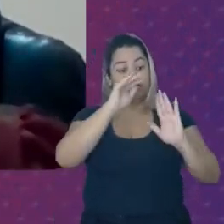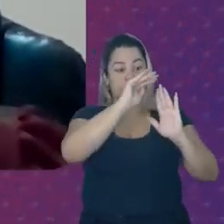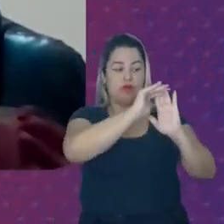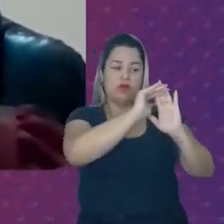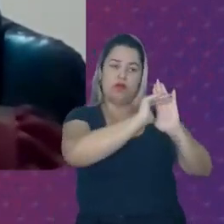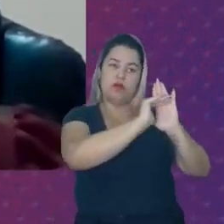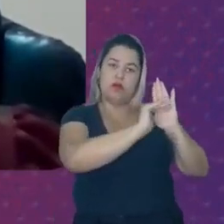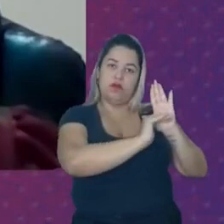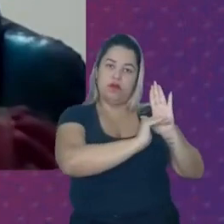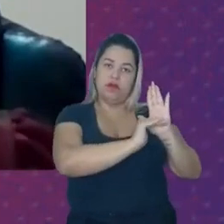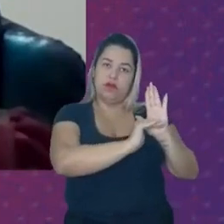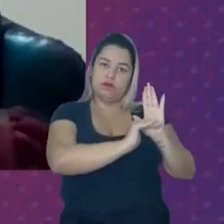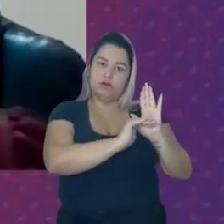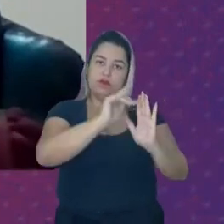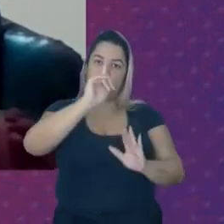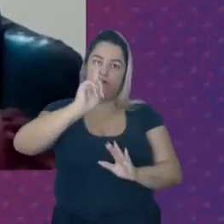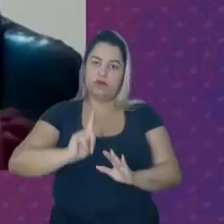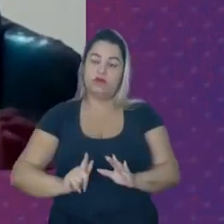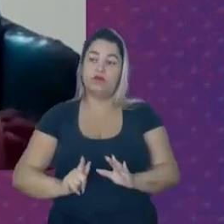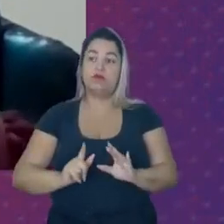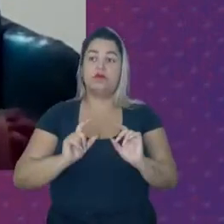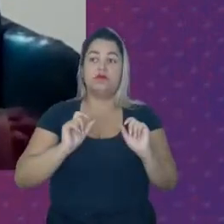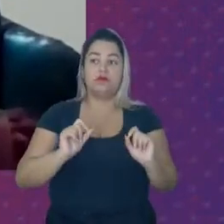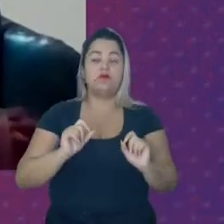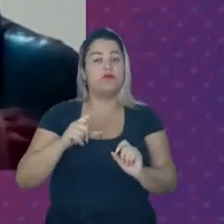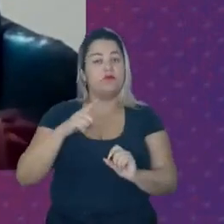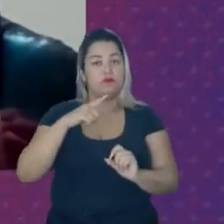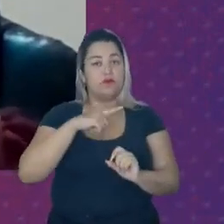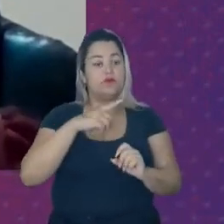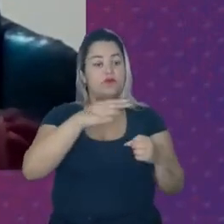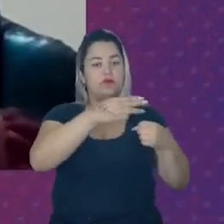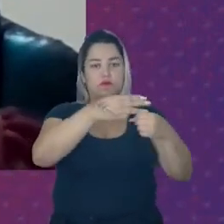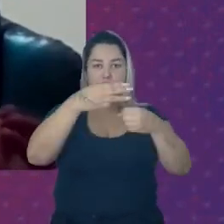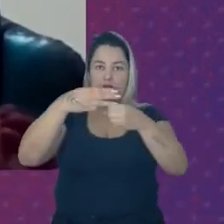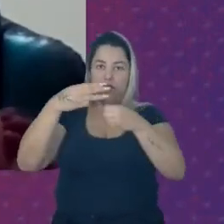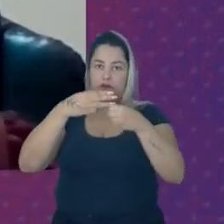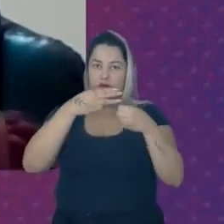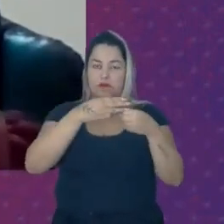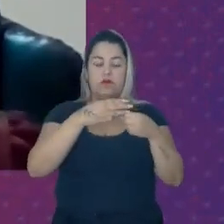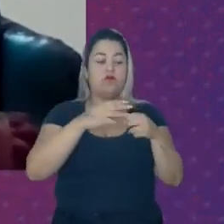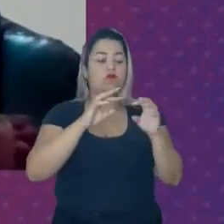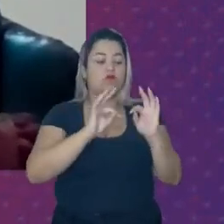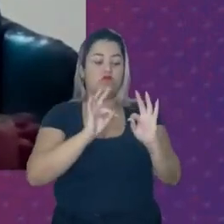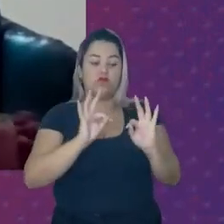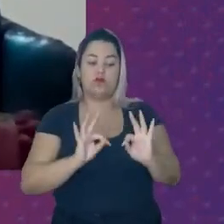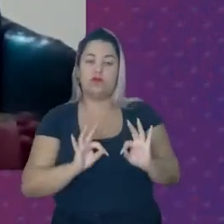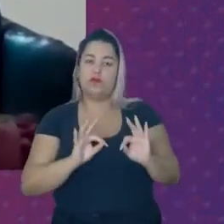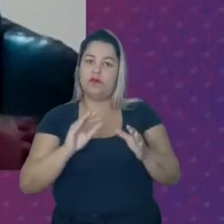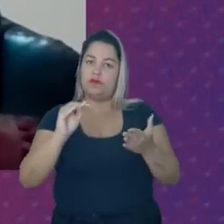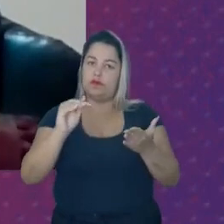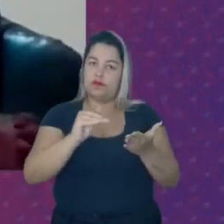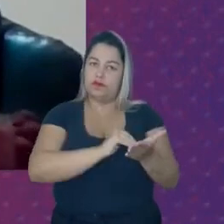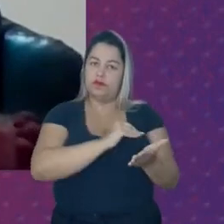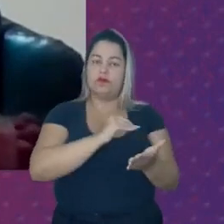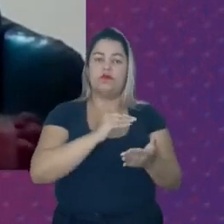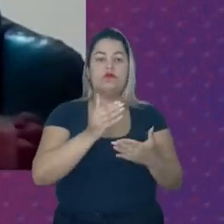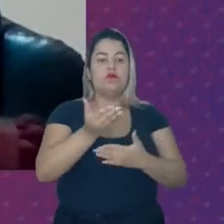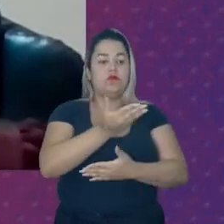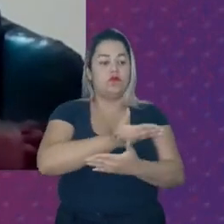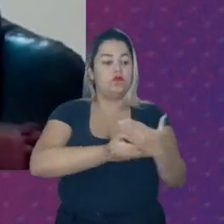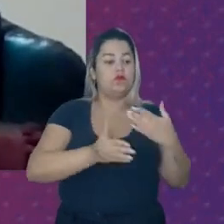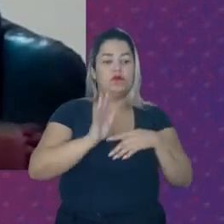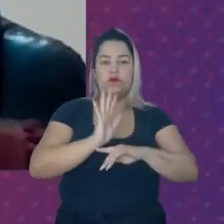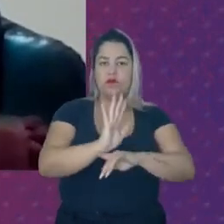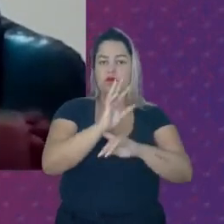essa gestão aqui na ponta, quem faz são os municípios, são os técnicos das secretarias, né, os colaboradores,